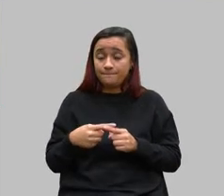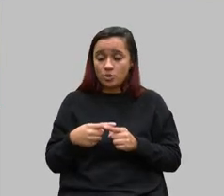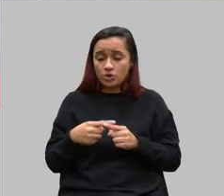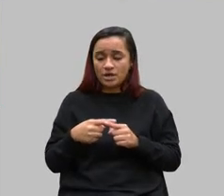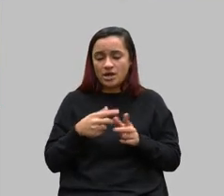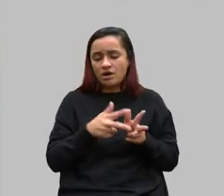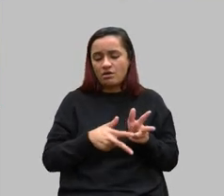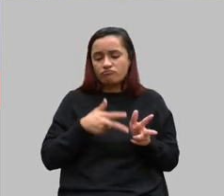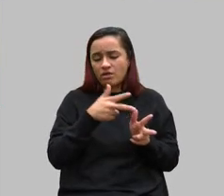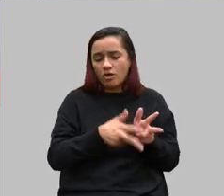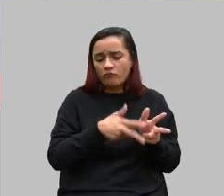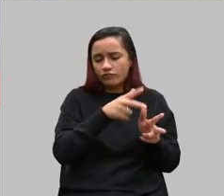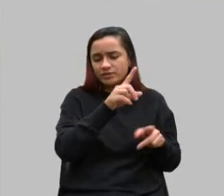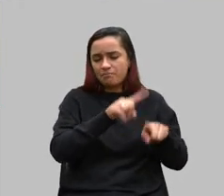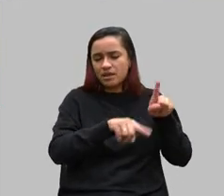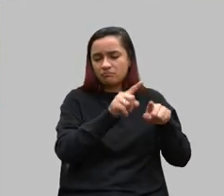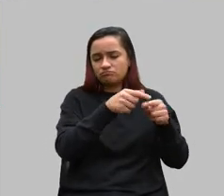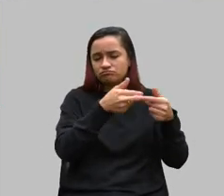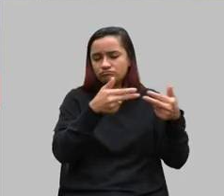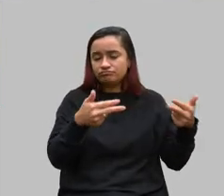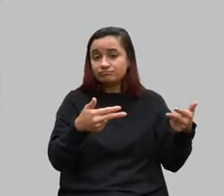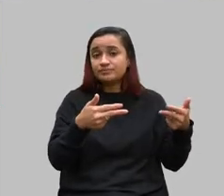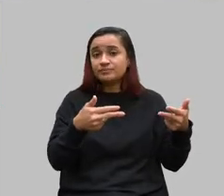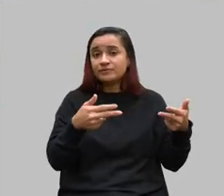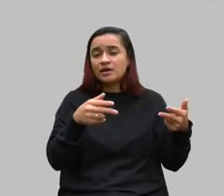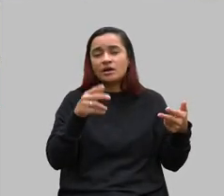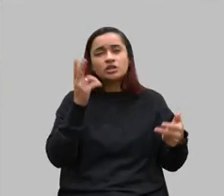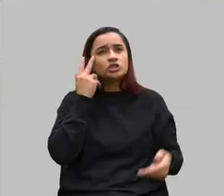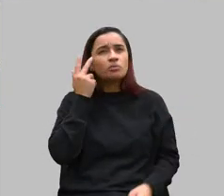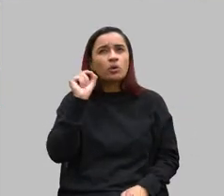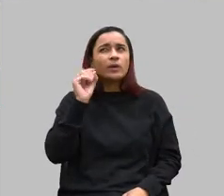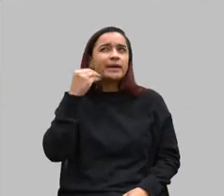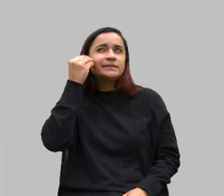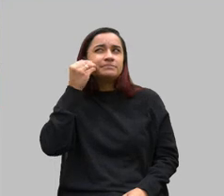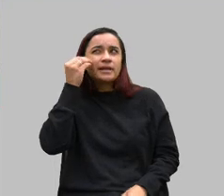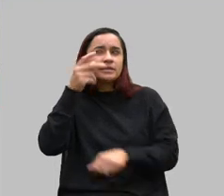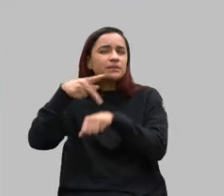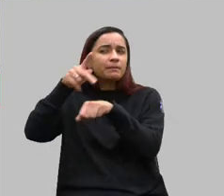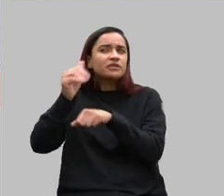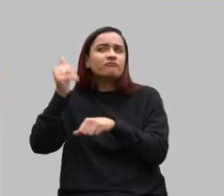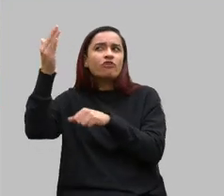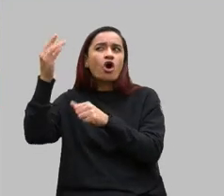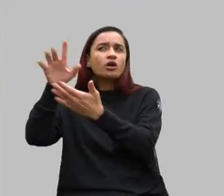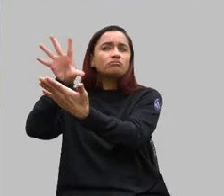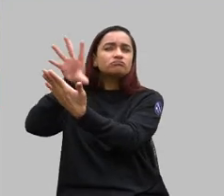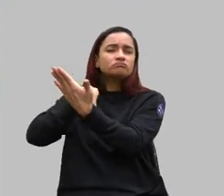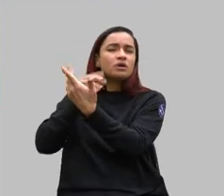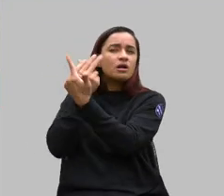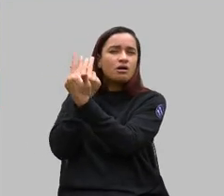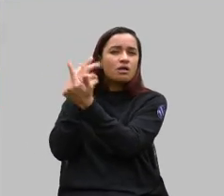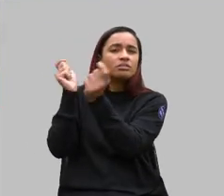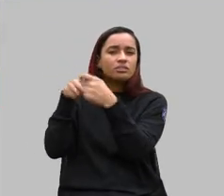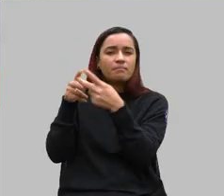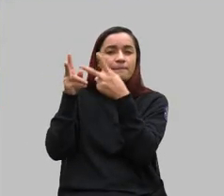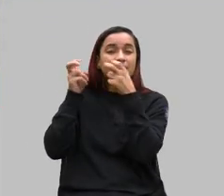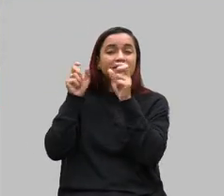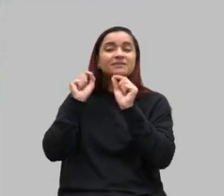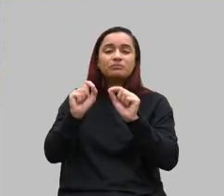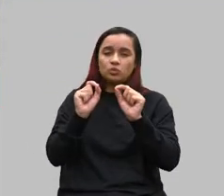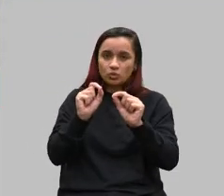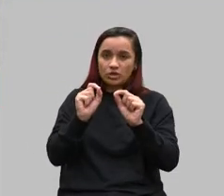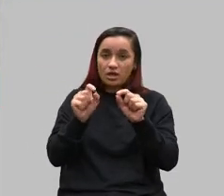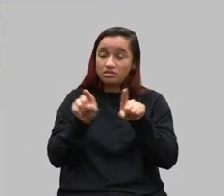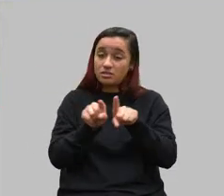ferrovias normalmente a experiência Nacional nos mostra isso e aqui eu me refiro também